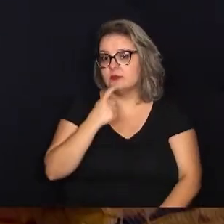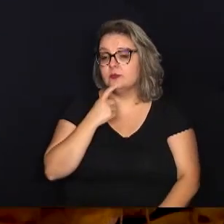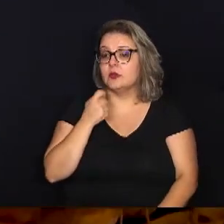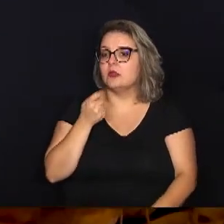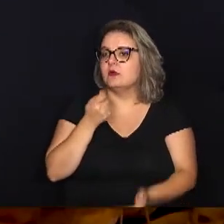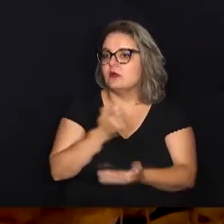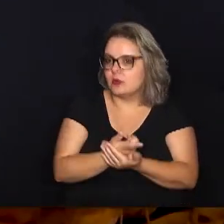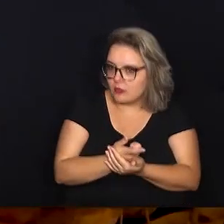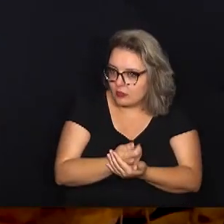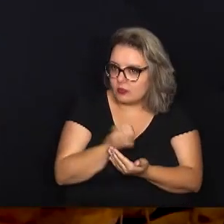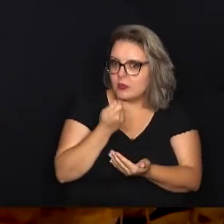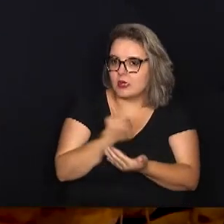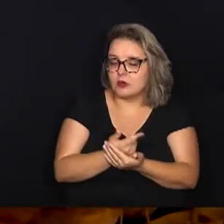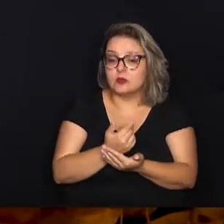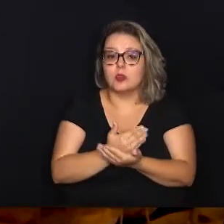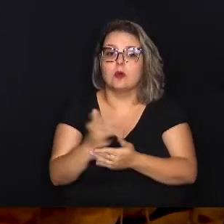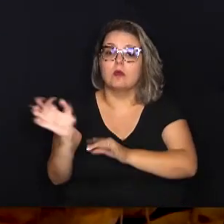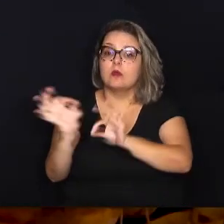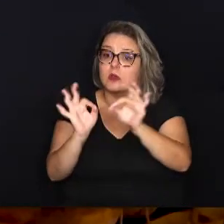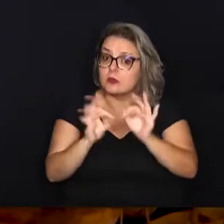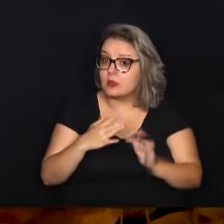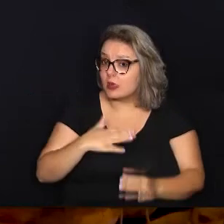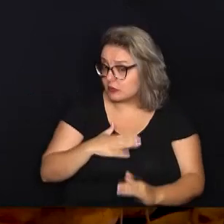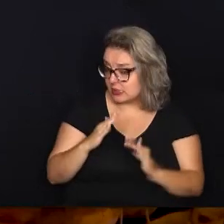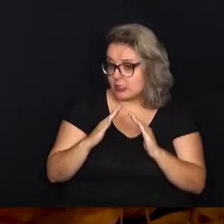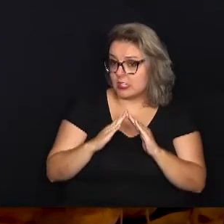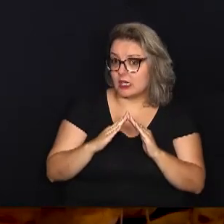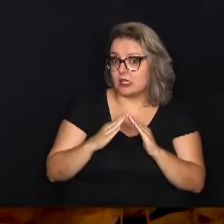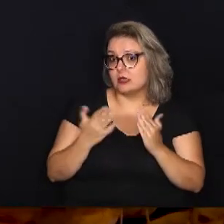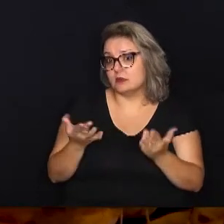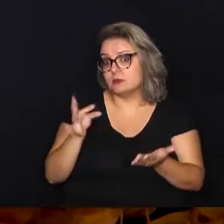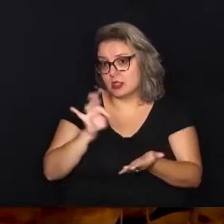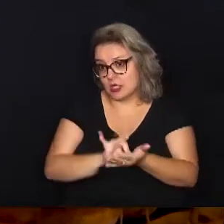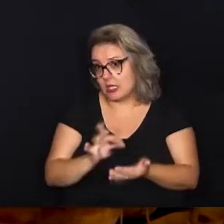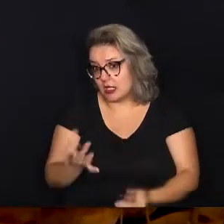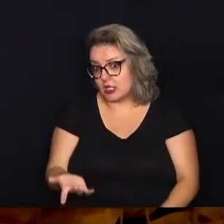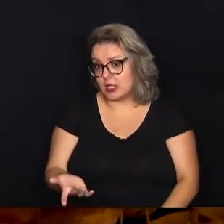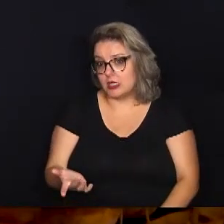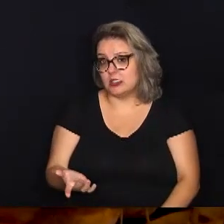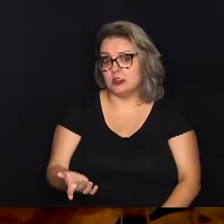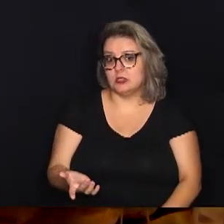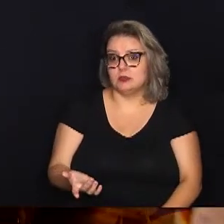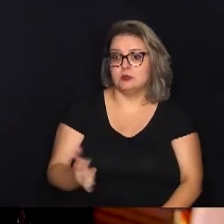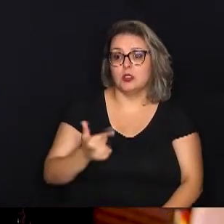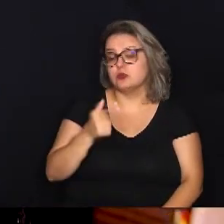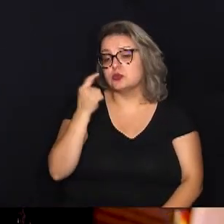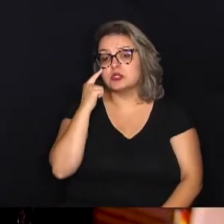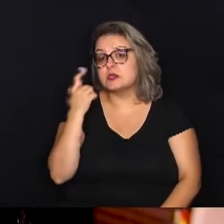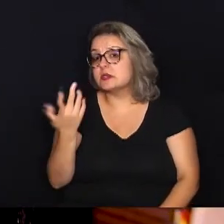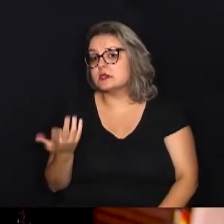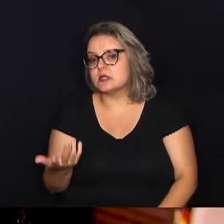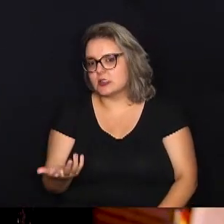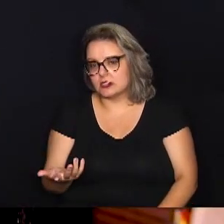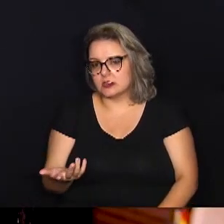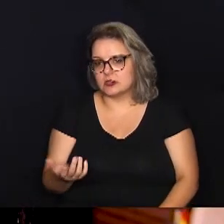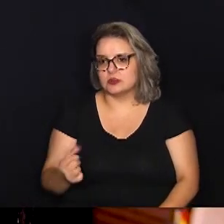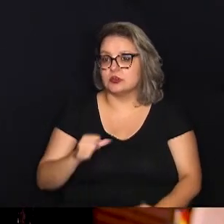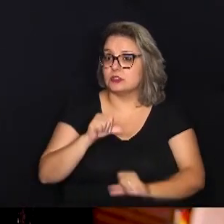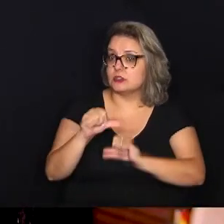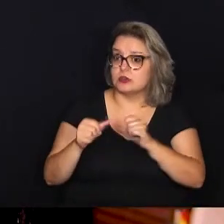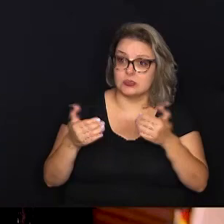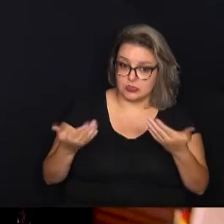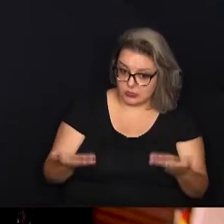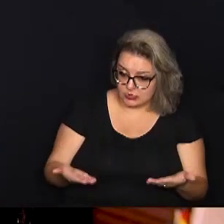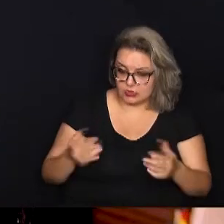Campinas. Eu fui adquirindo, no começo, para enfeitar a casa. Na realidade, eu não tinha ideia